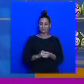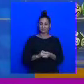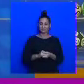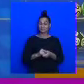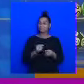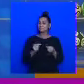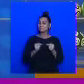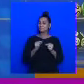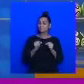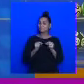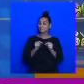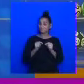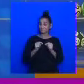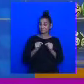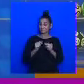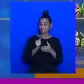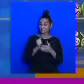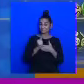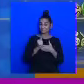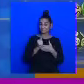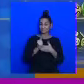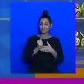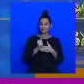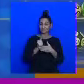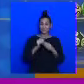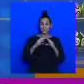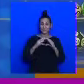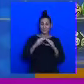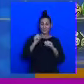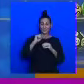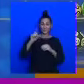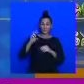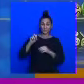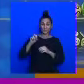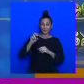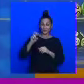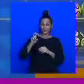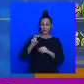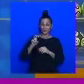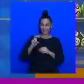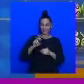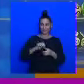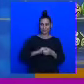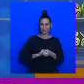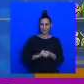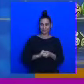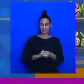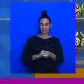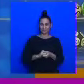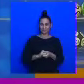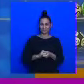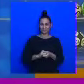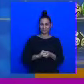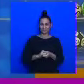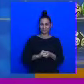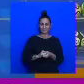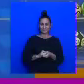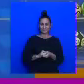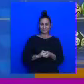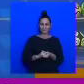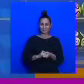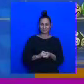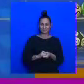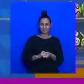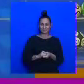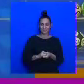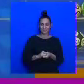O que será que vem por aí? Bola azul, 05. Azul, 05.